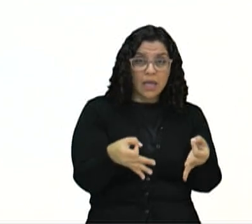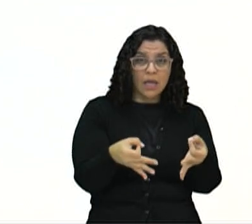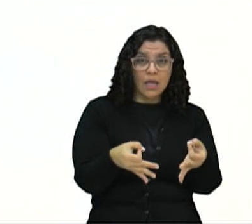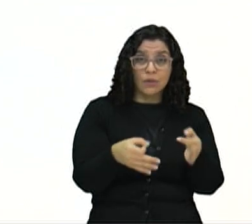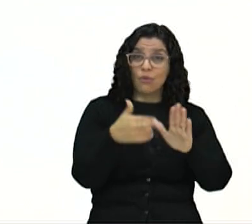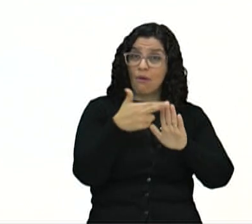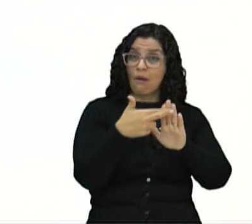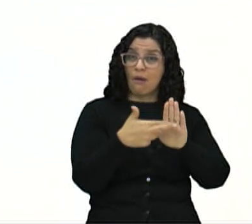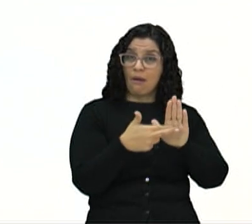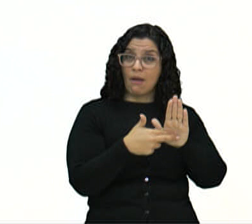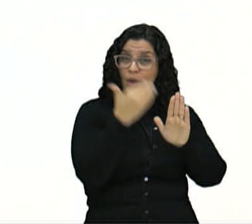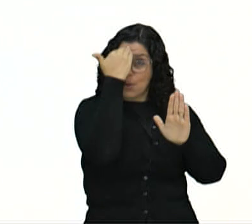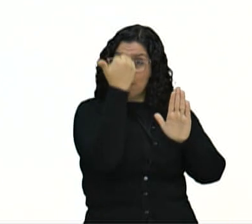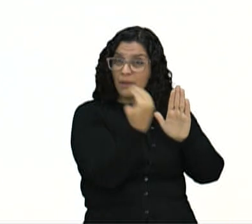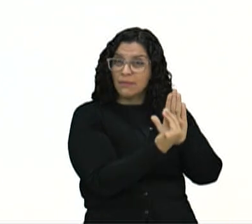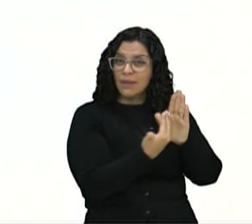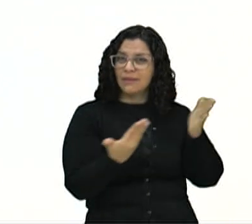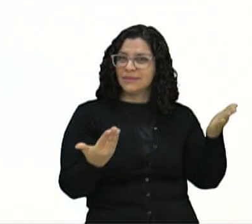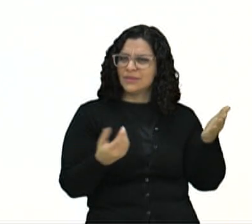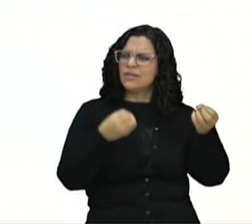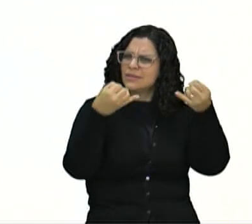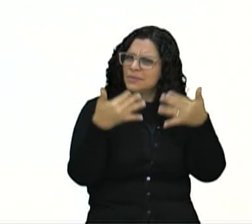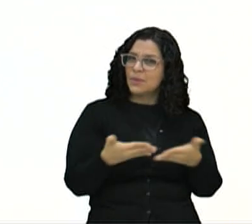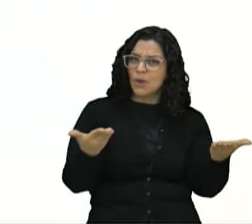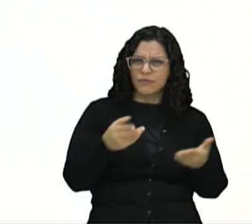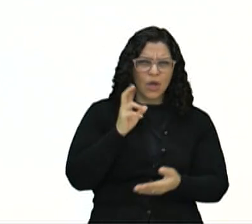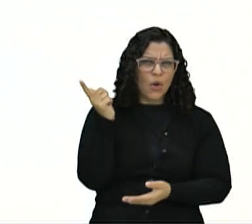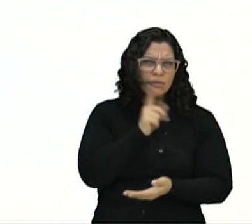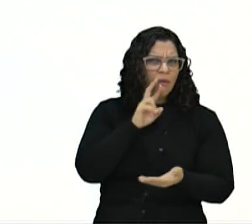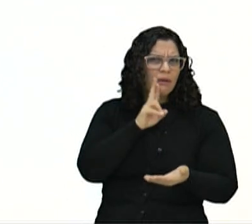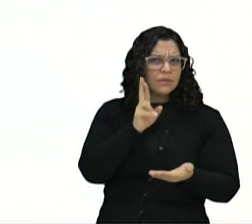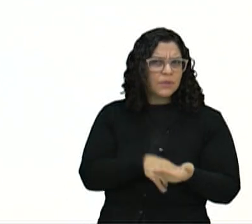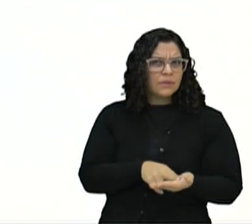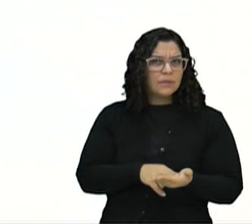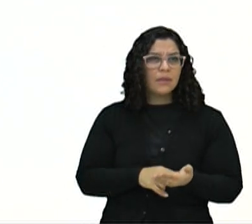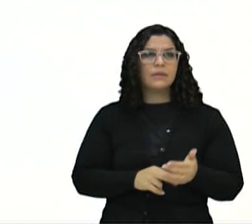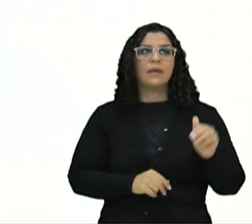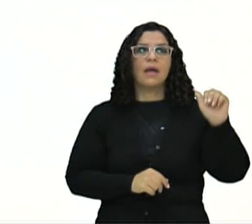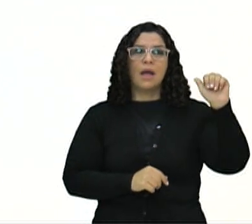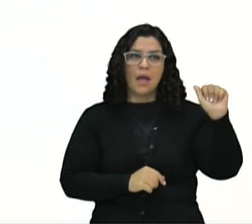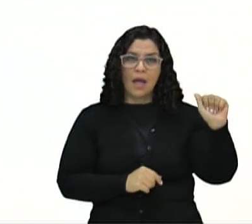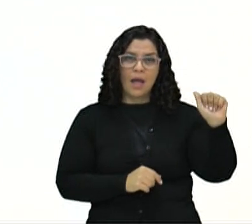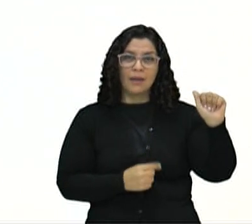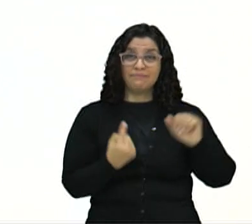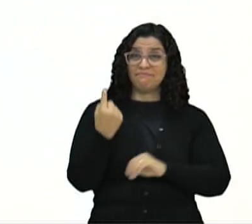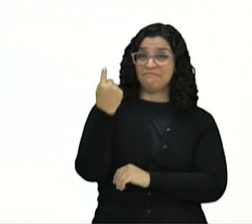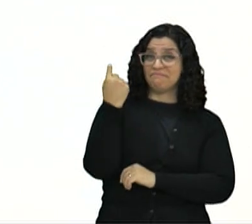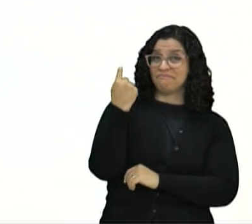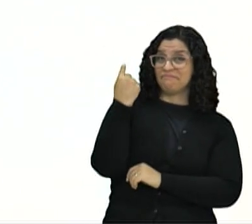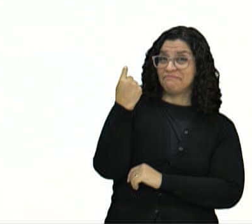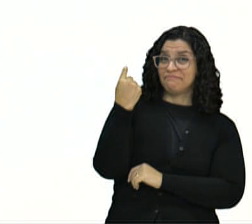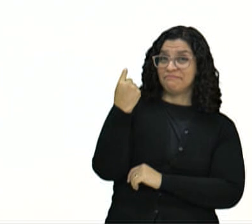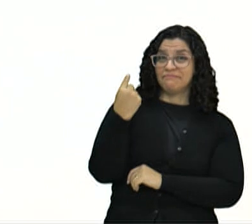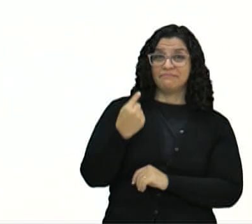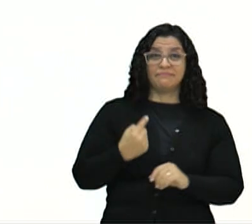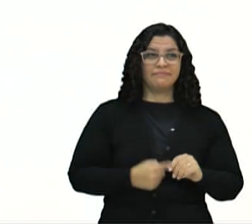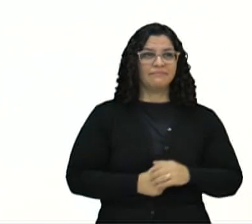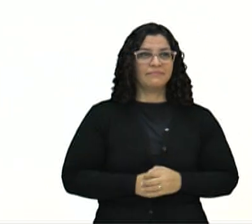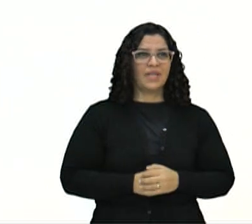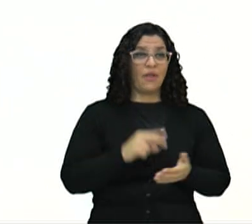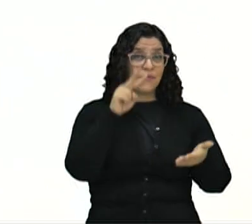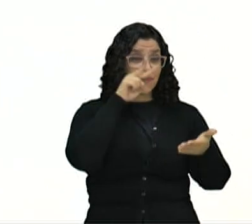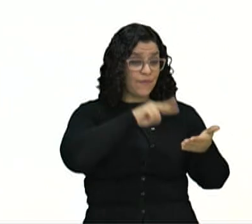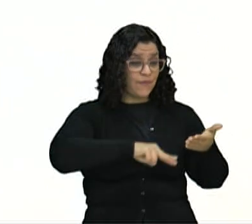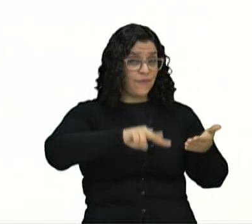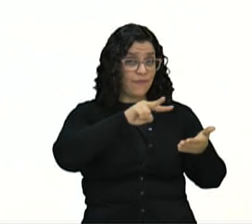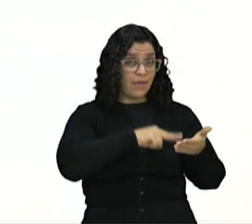essas regrinhas que nós falamos agora. Será que você consegue responder? Letra A. Triquecus manatus, observando